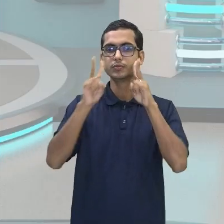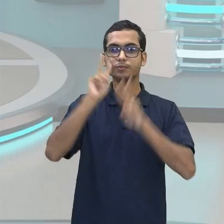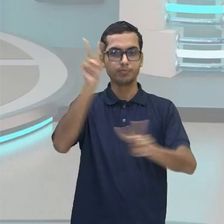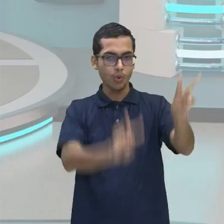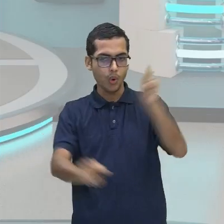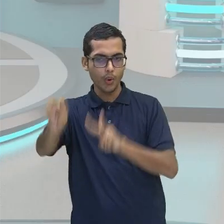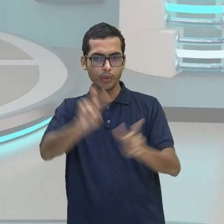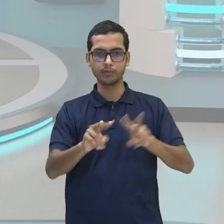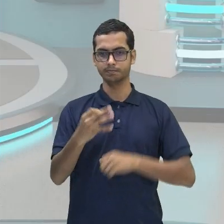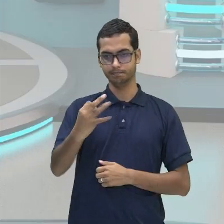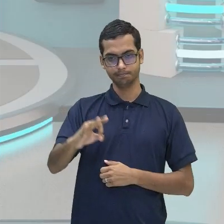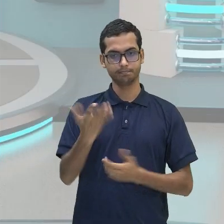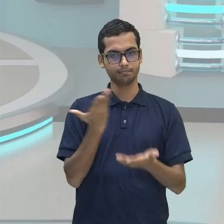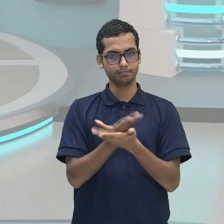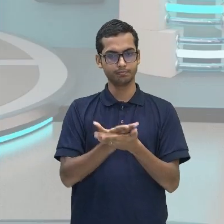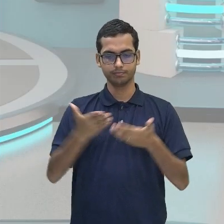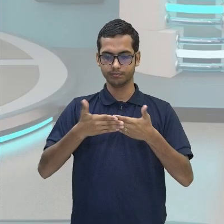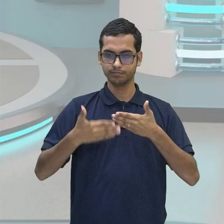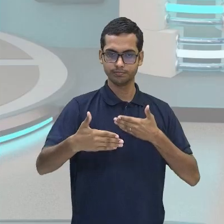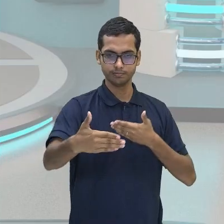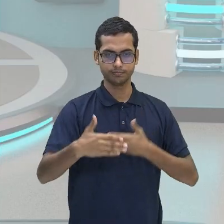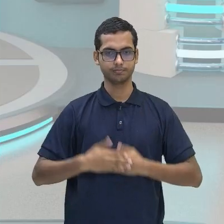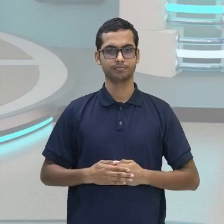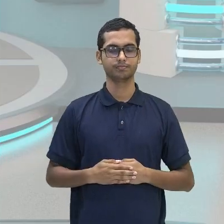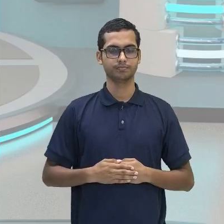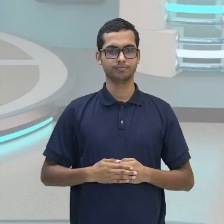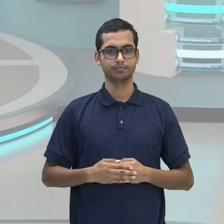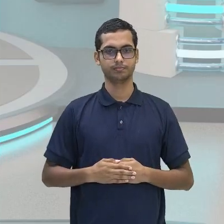Certo, pessoal? Então vamos iniciar mais uma aula.